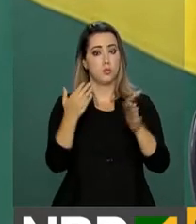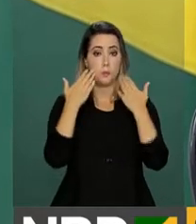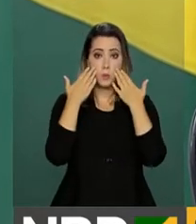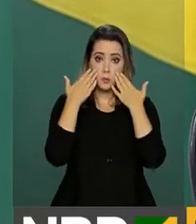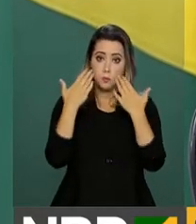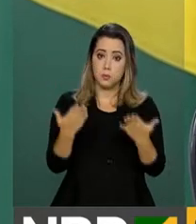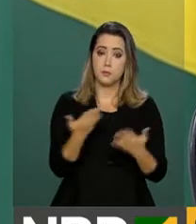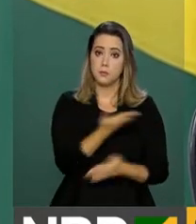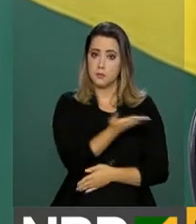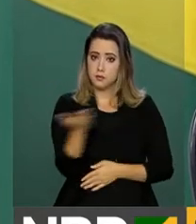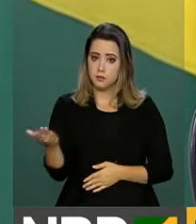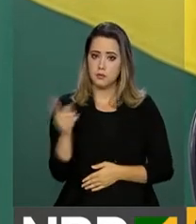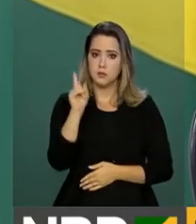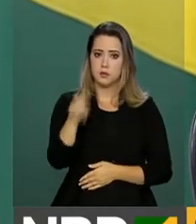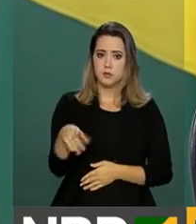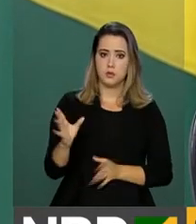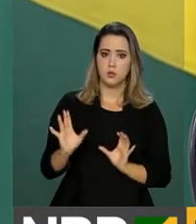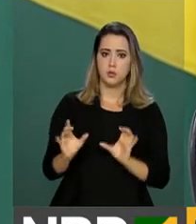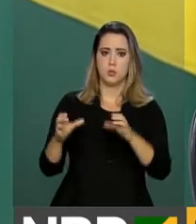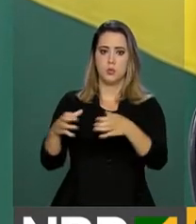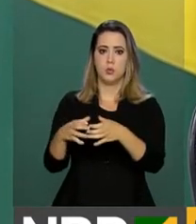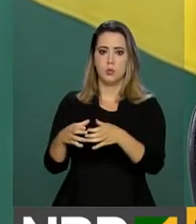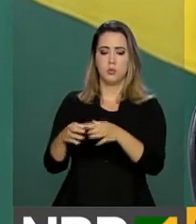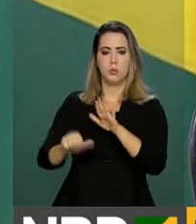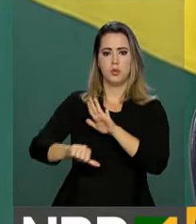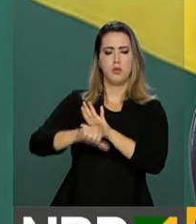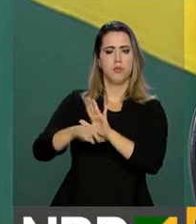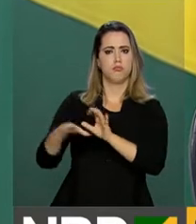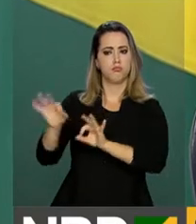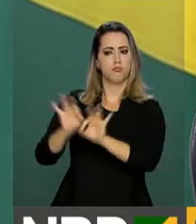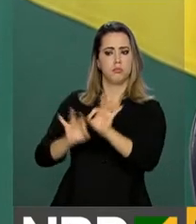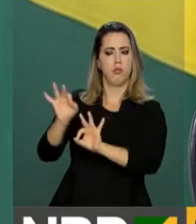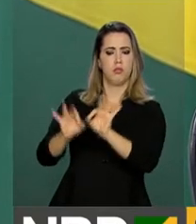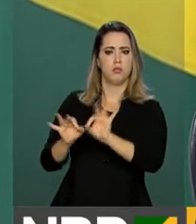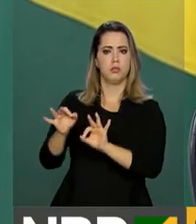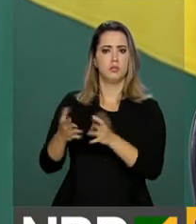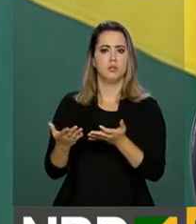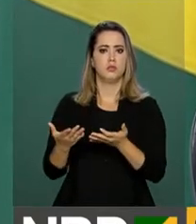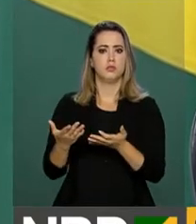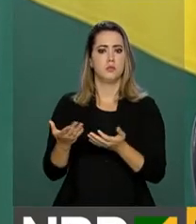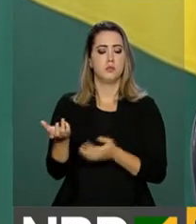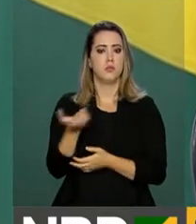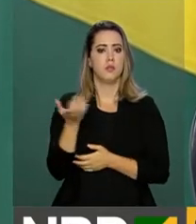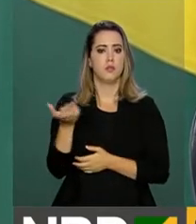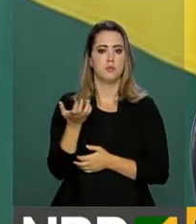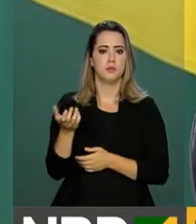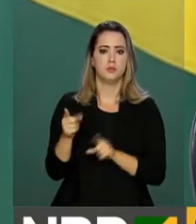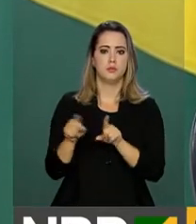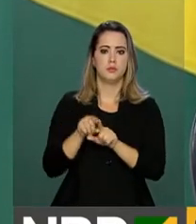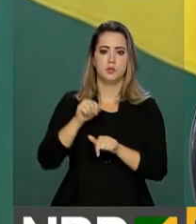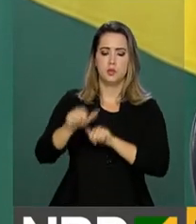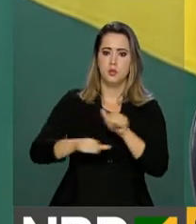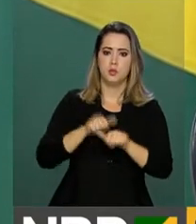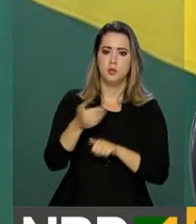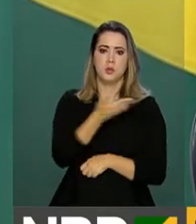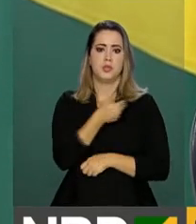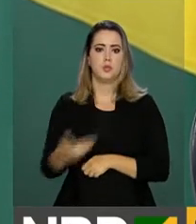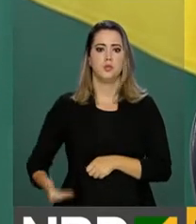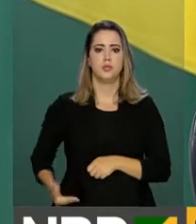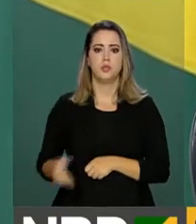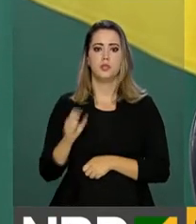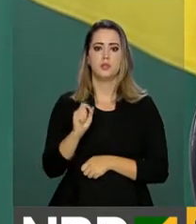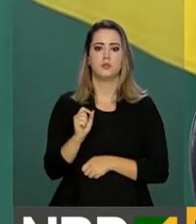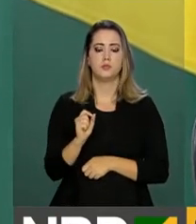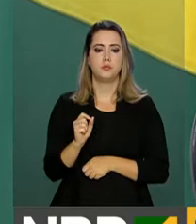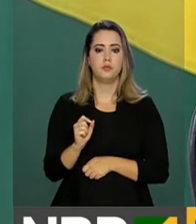é era uma articulação que tinha esse objetivo que acabei de anunciar é mudar o governo